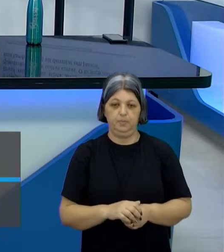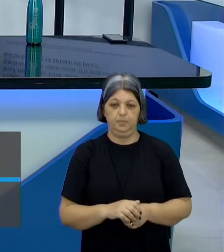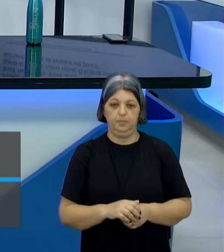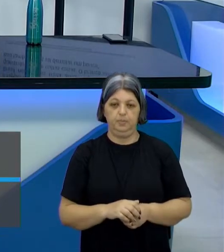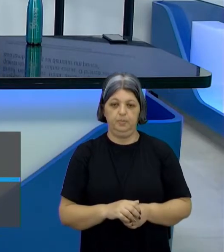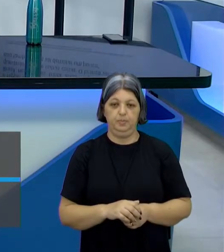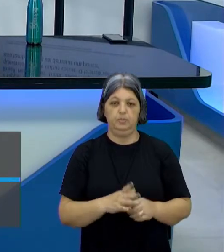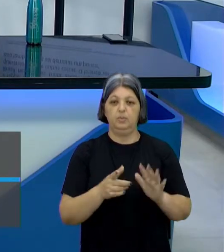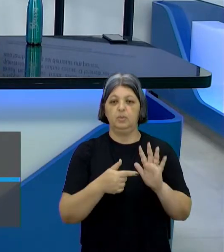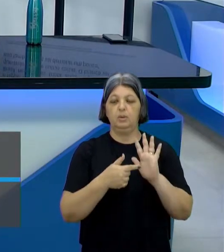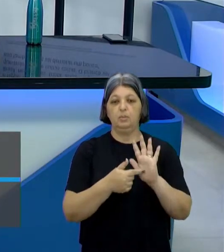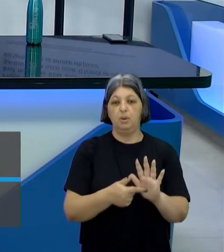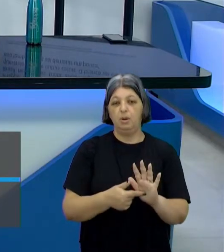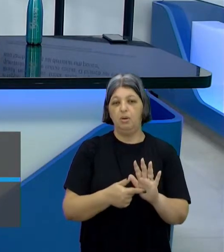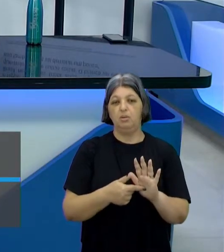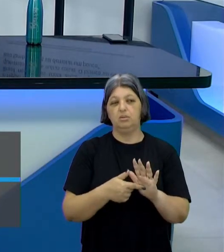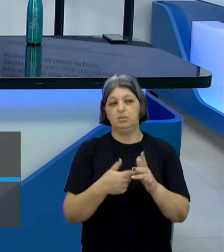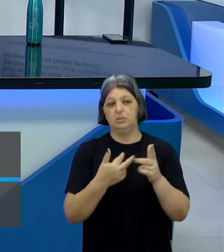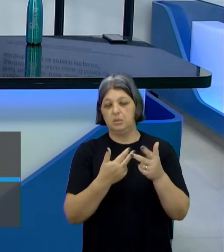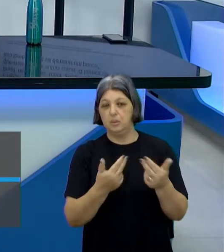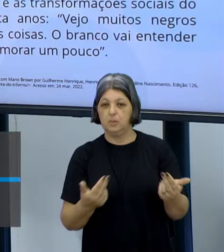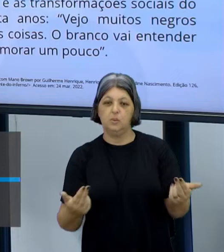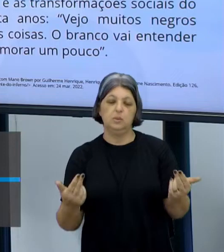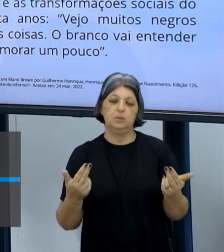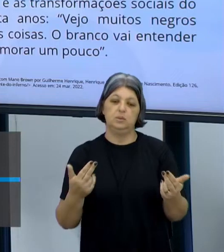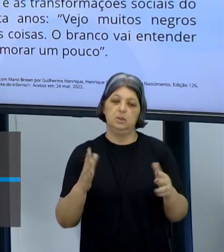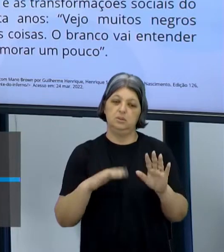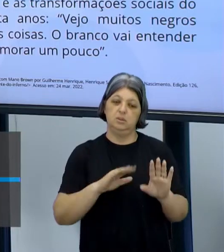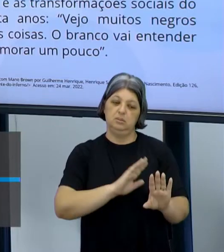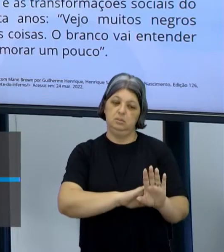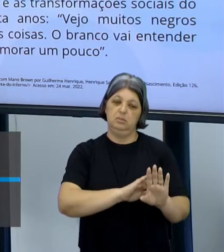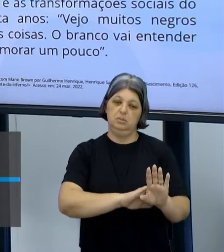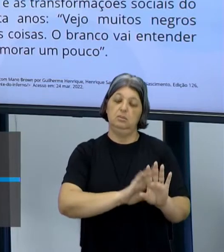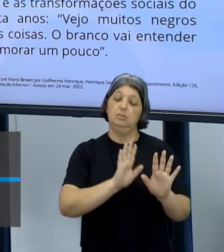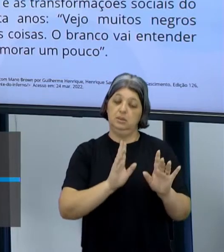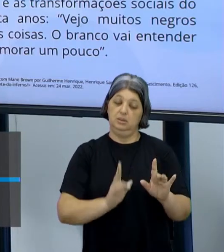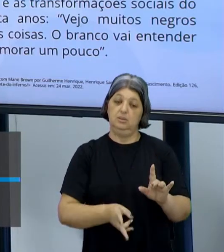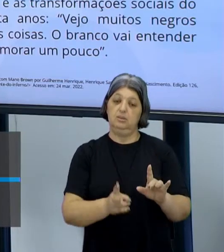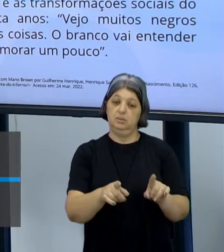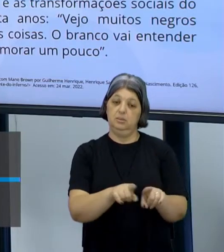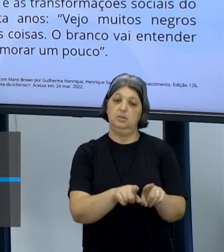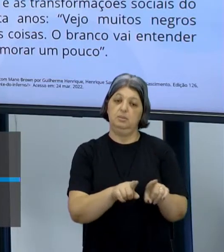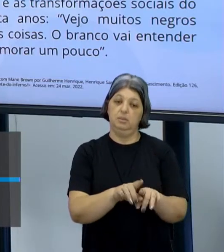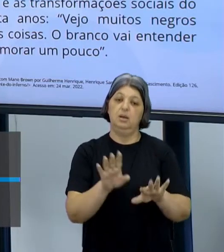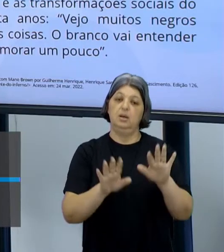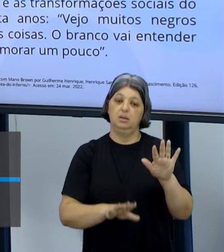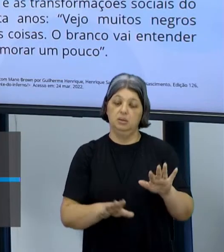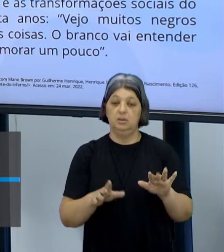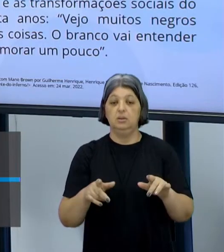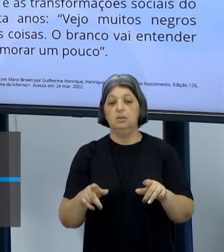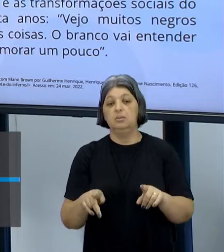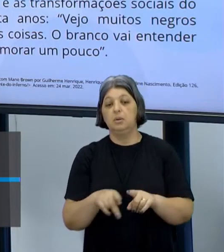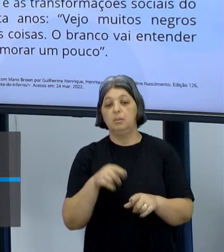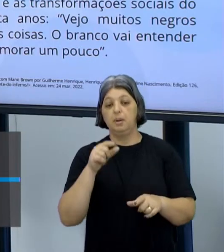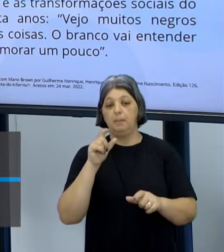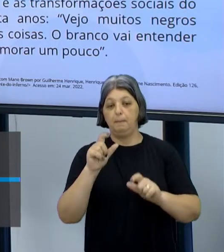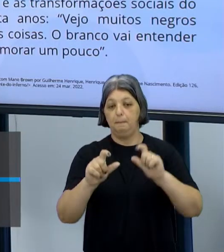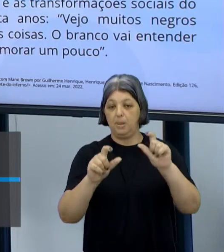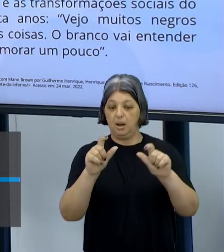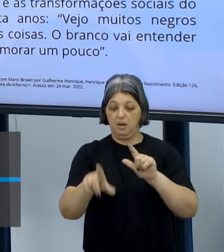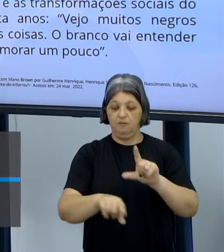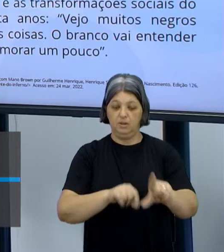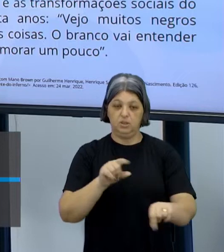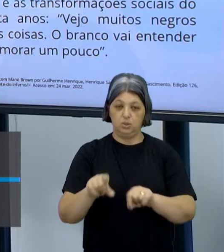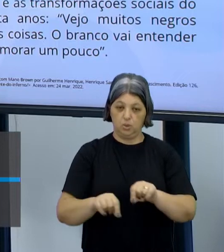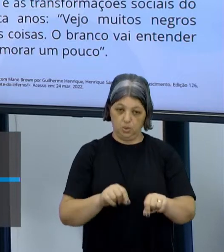não apareça aí as impressões, né? Mas sempre a gente vai encontrar aí algum posicionamento a partir das palavras